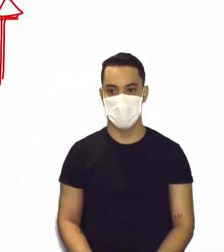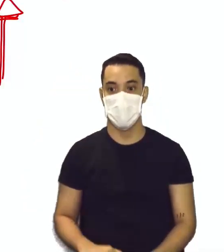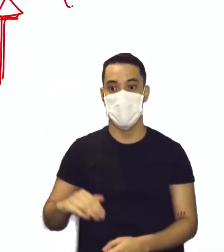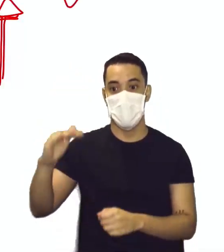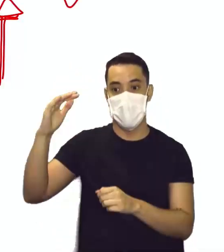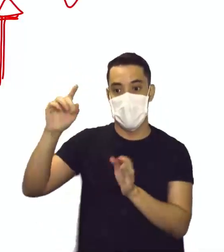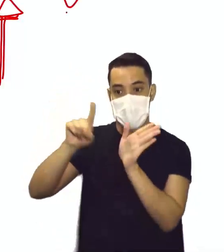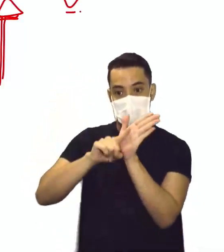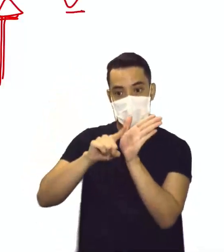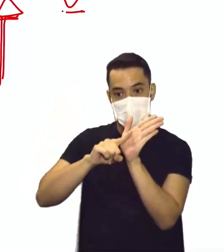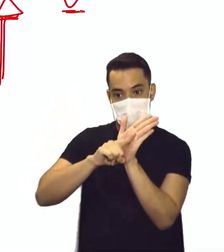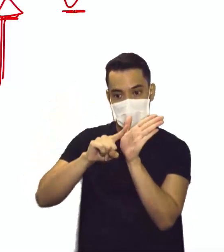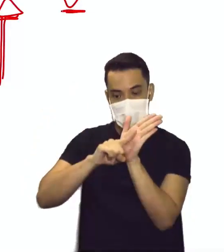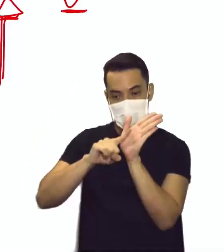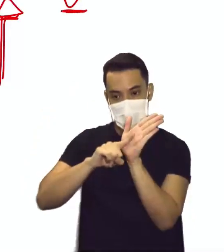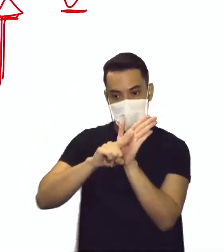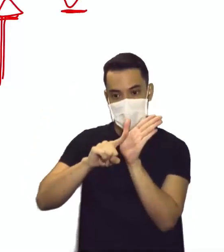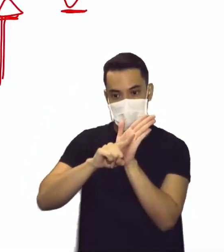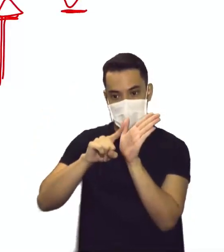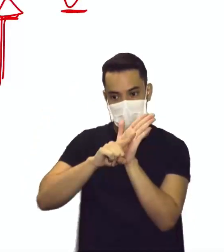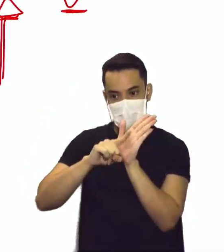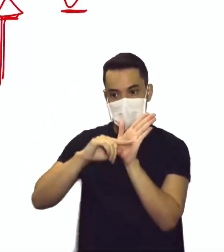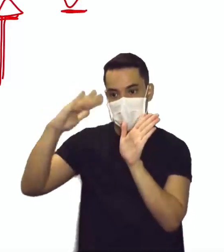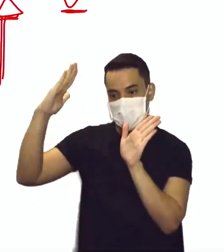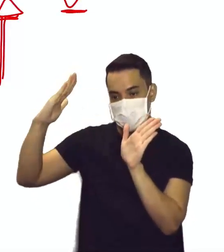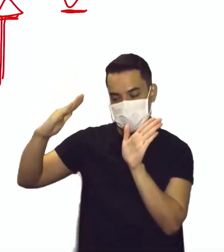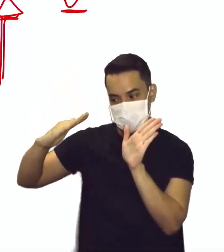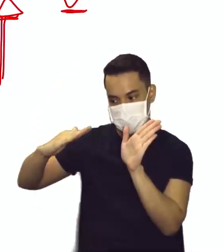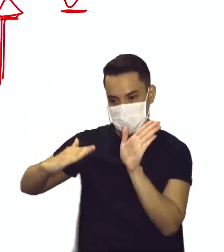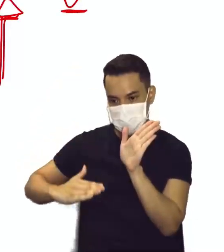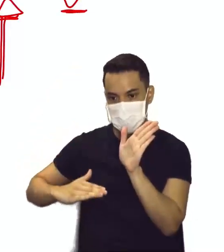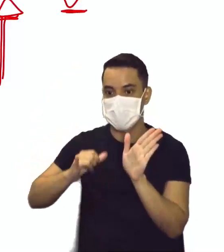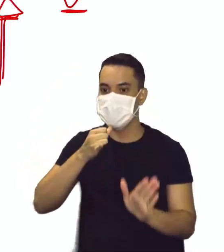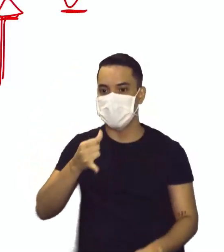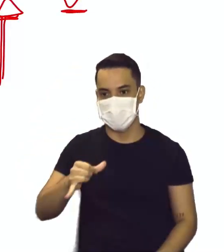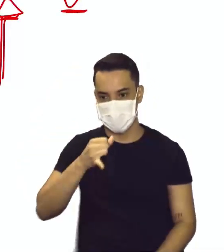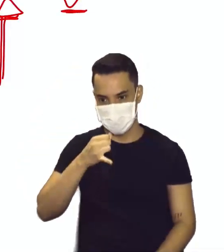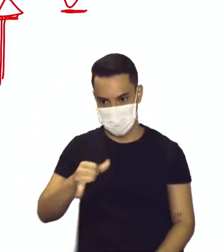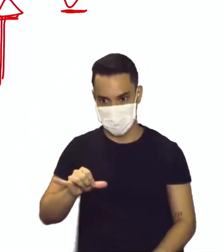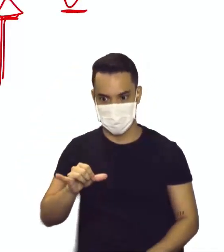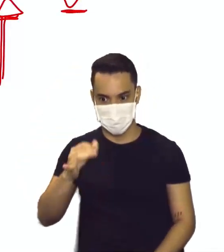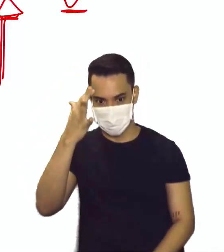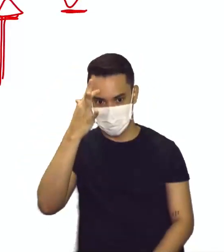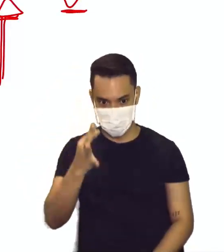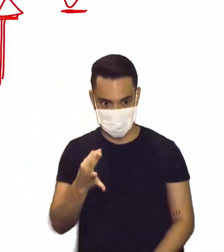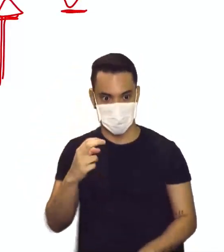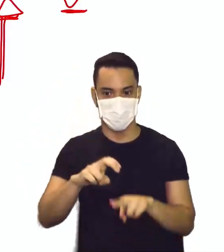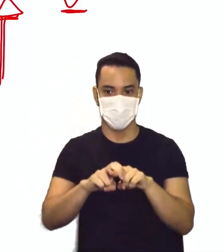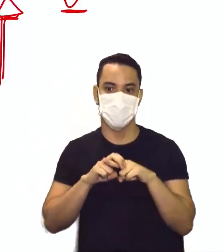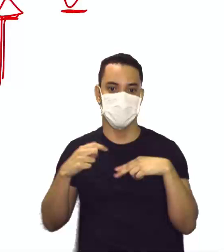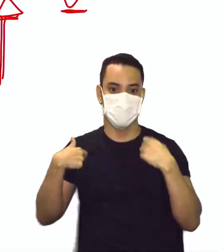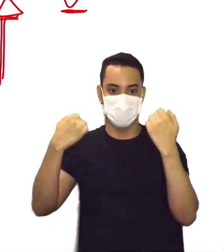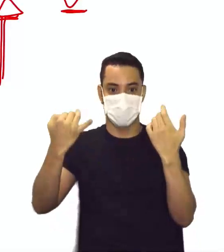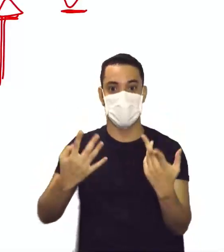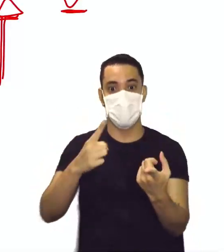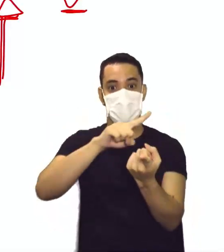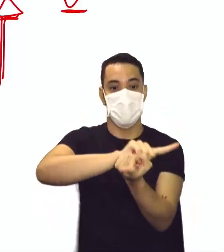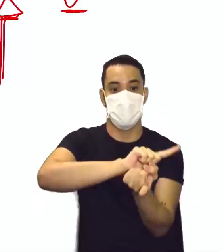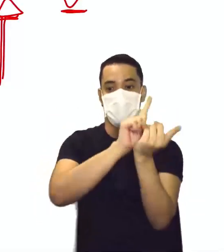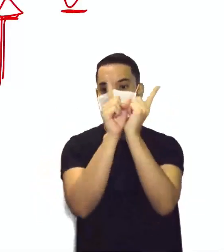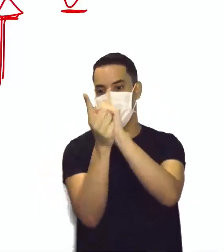menor essa condução de eletricidade. Entendeu? A gente fala que é